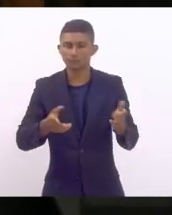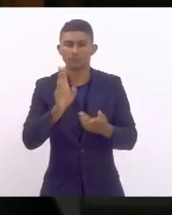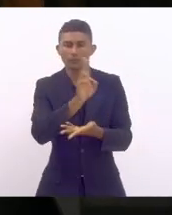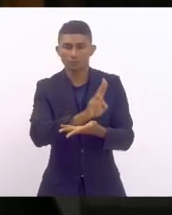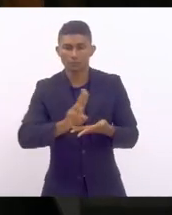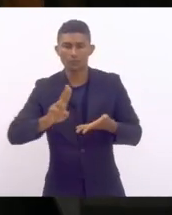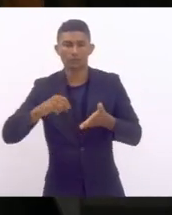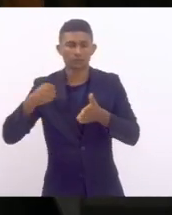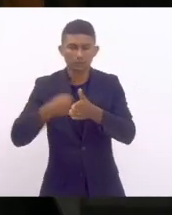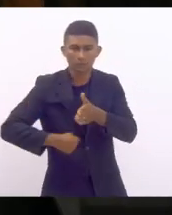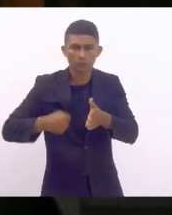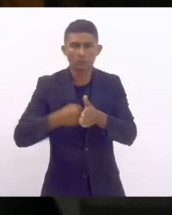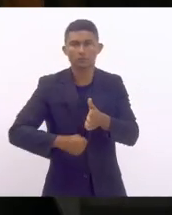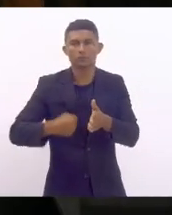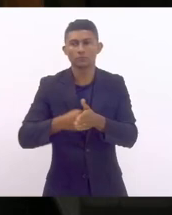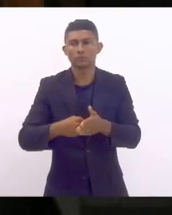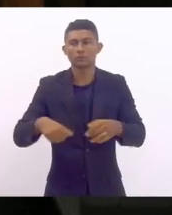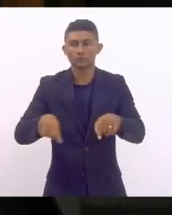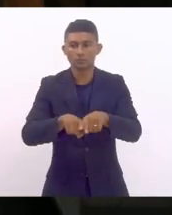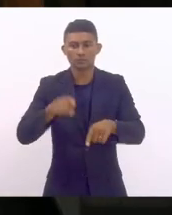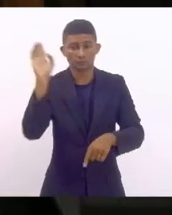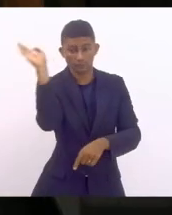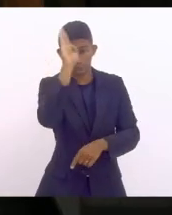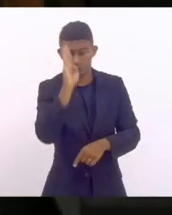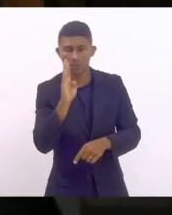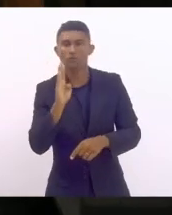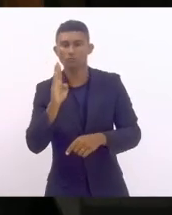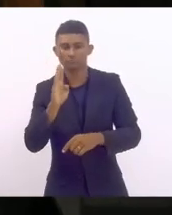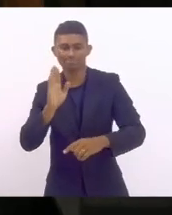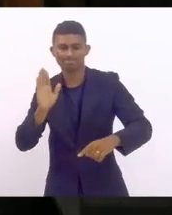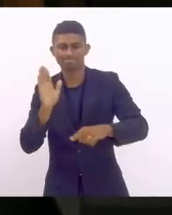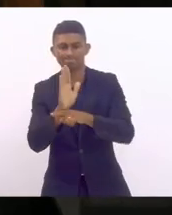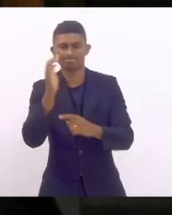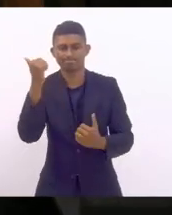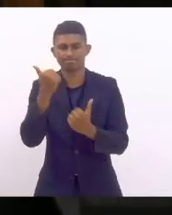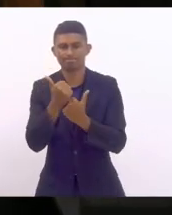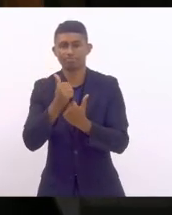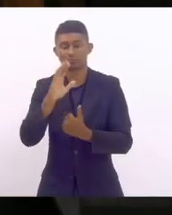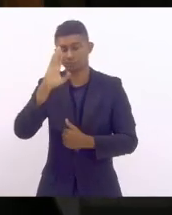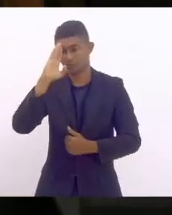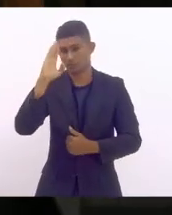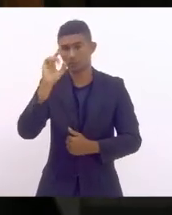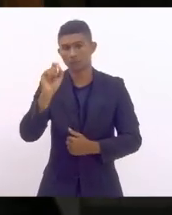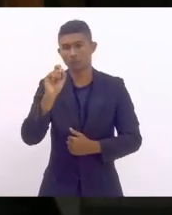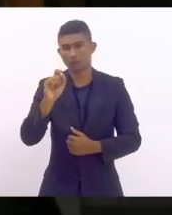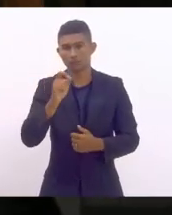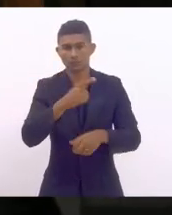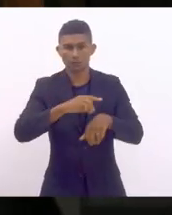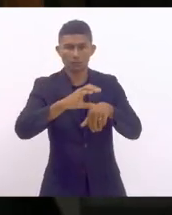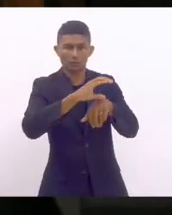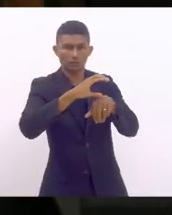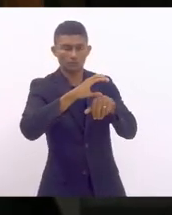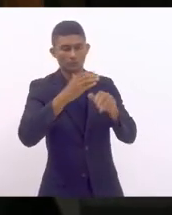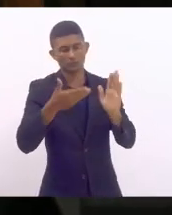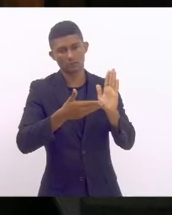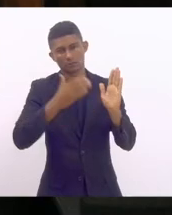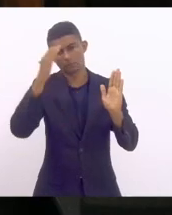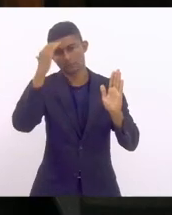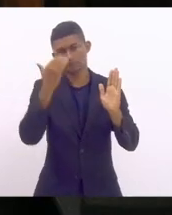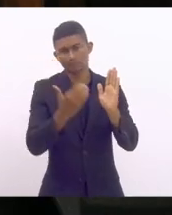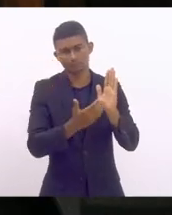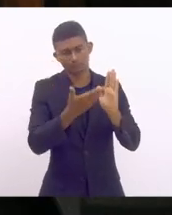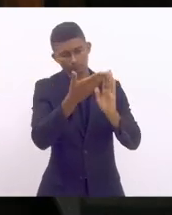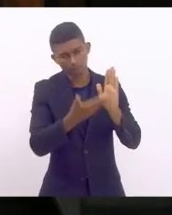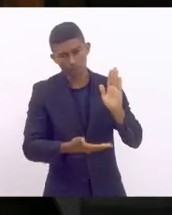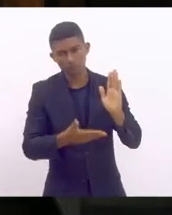Universidade é lutar pelo país Mas acima de tudo respeitar a constituição que preza